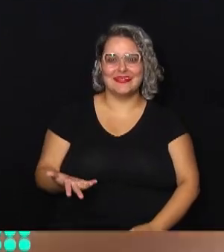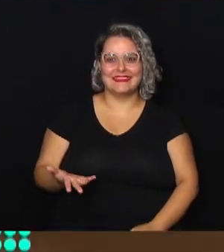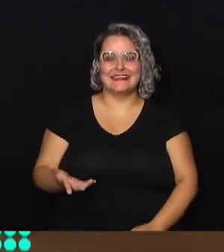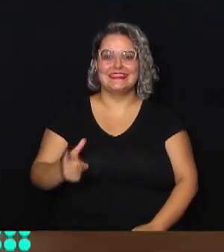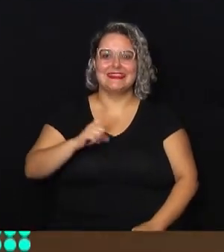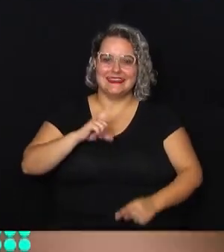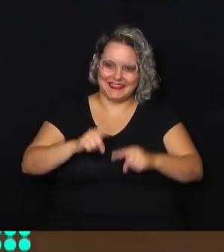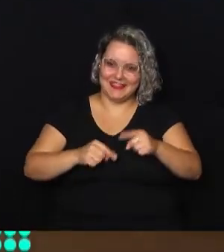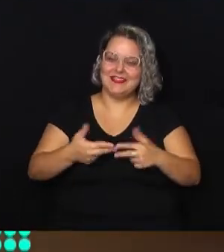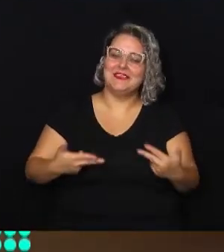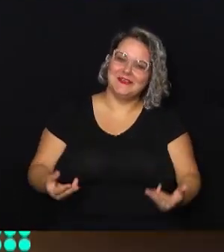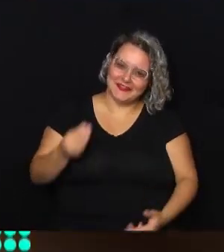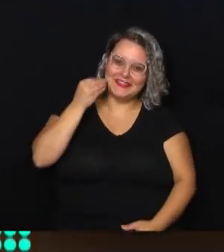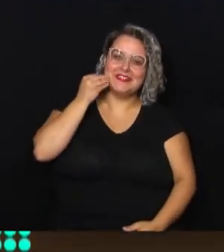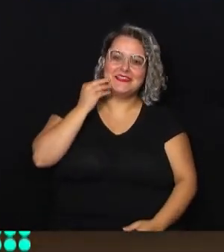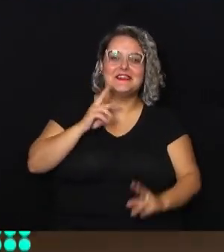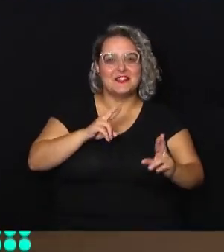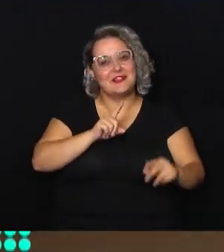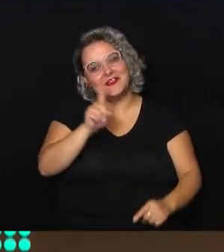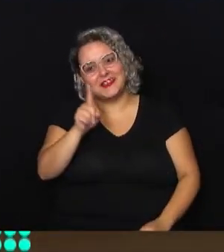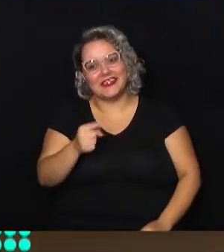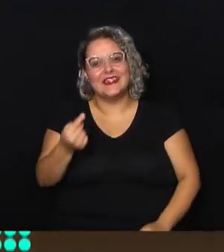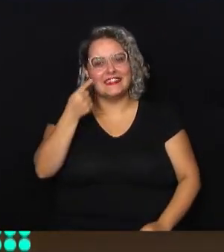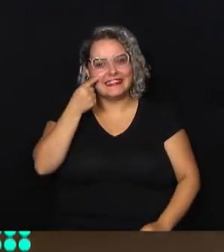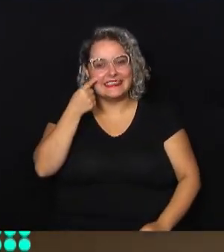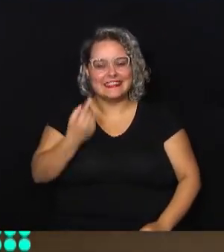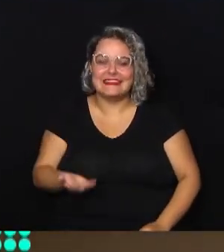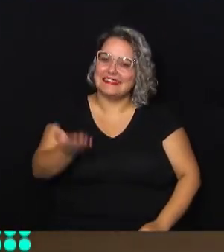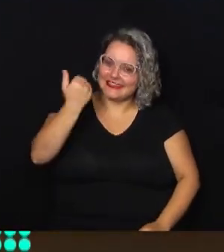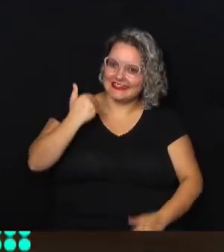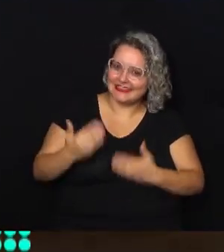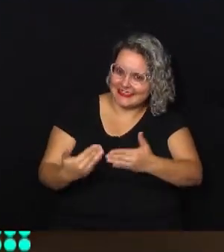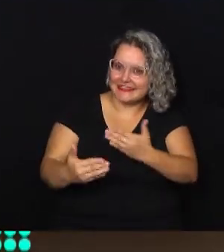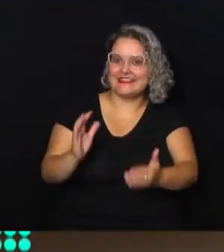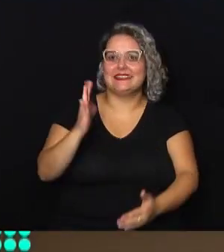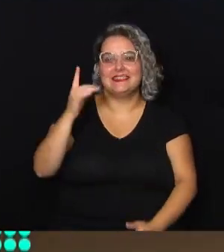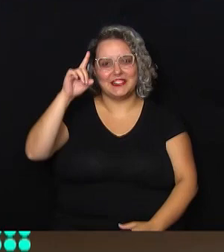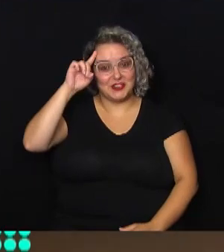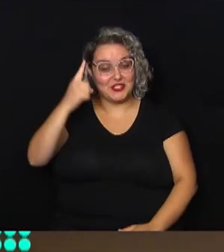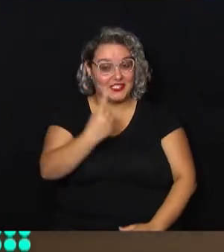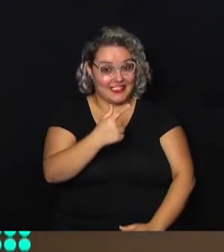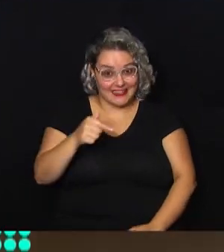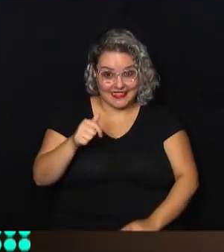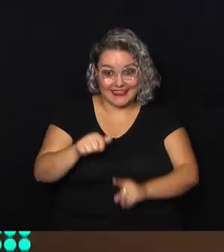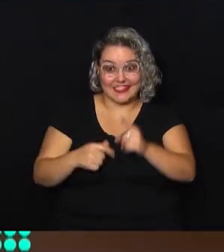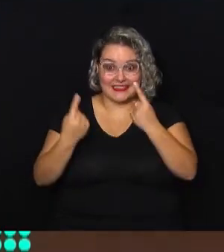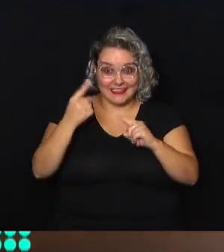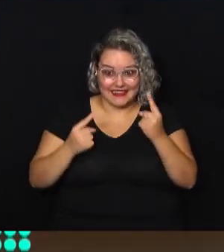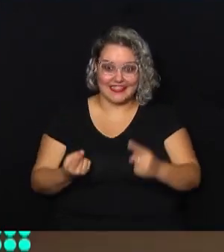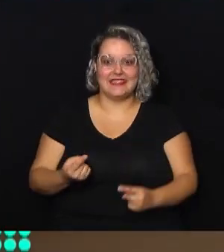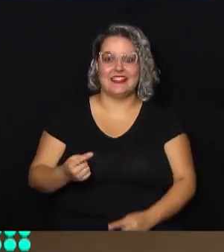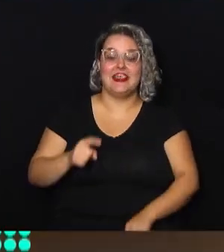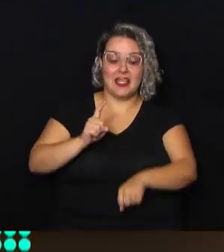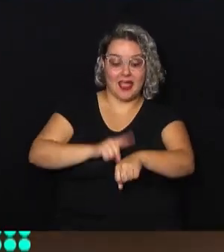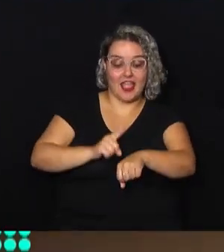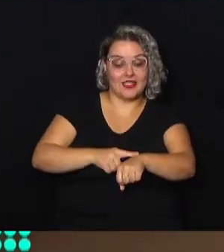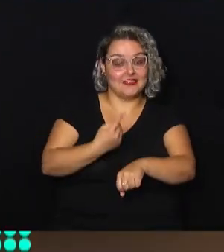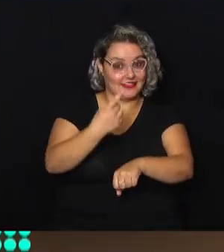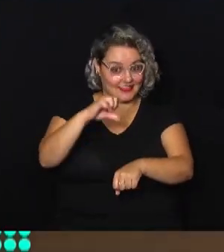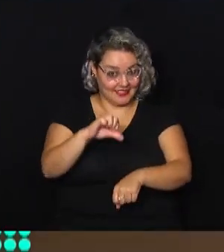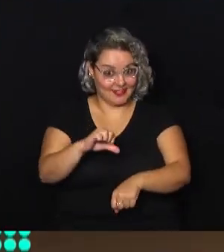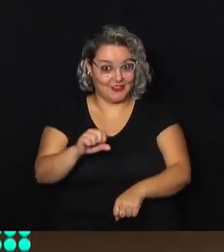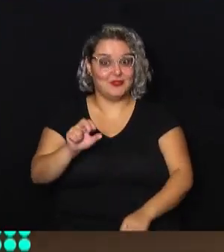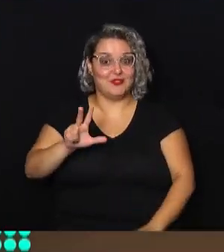para testar e eu espero que você vá lá ver o processo acontecendo. Dia 17 de fevereiro, sessão extra às 19 horas no